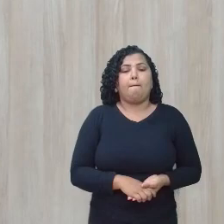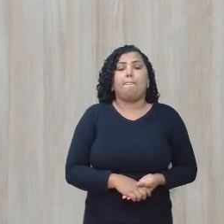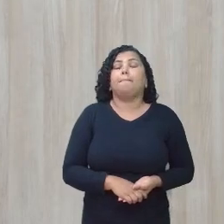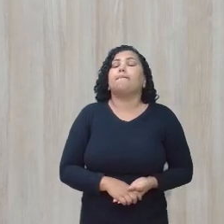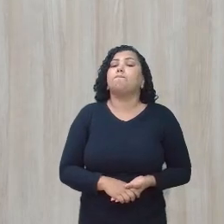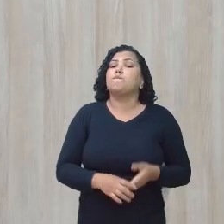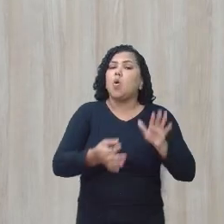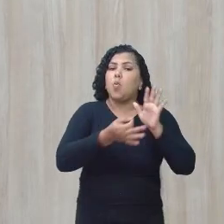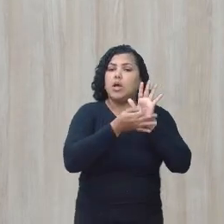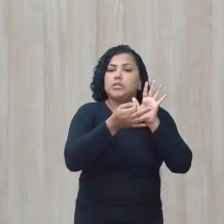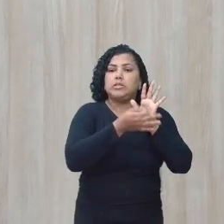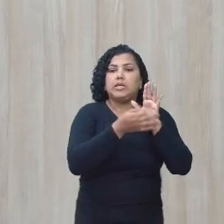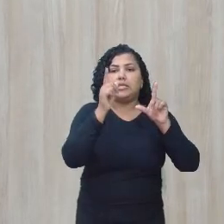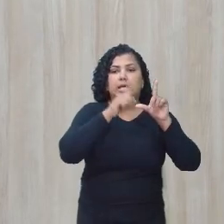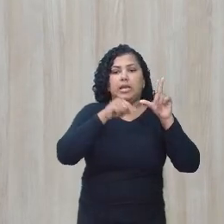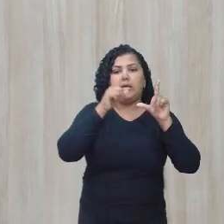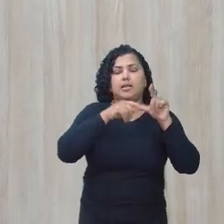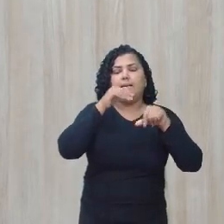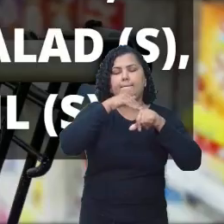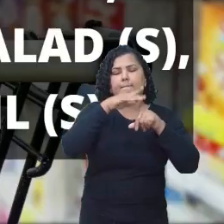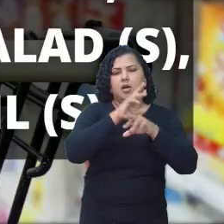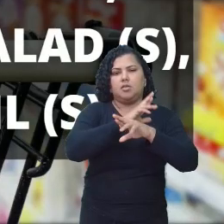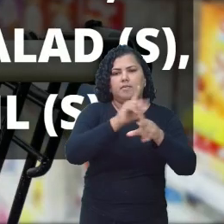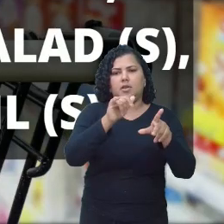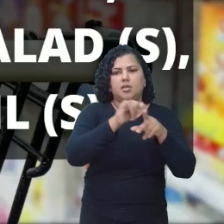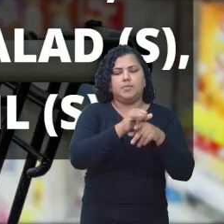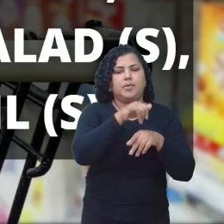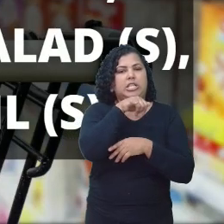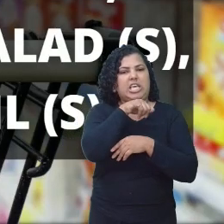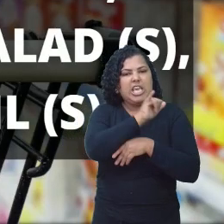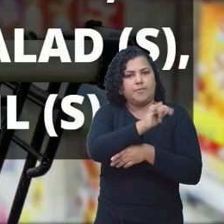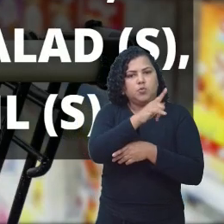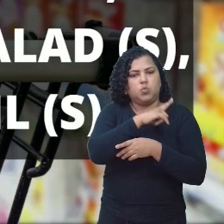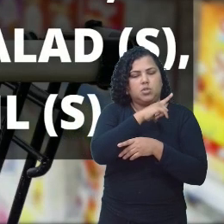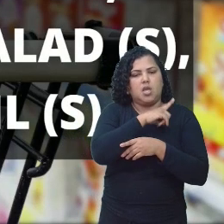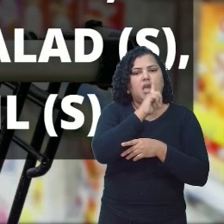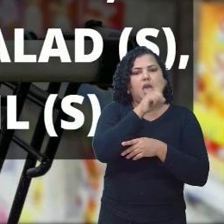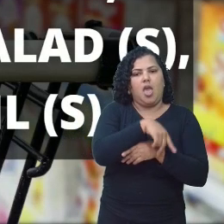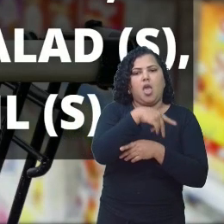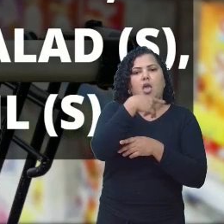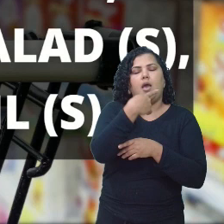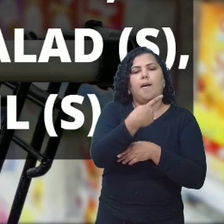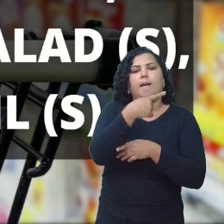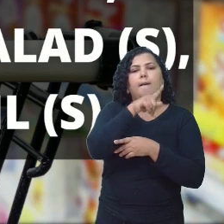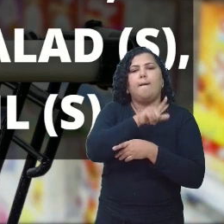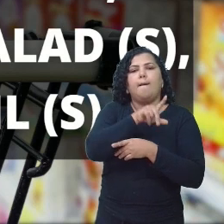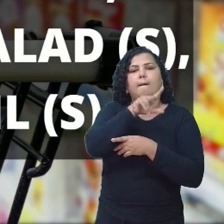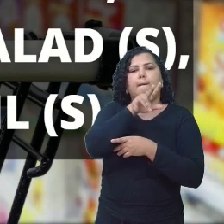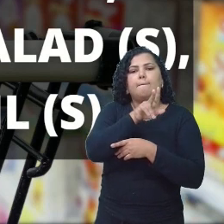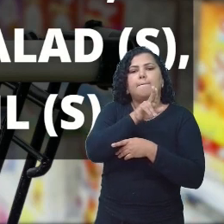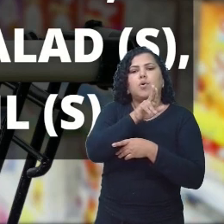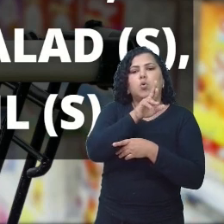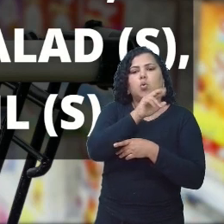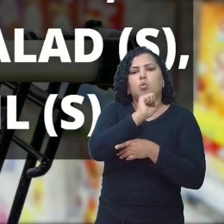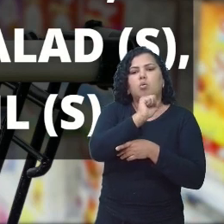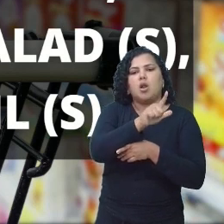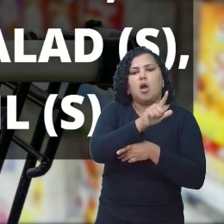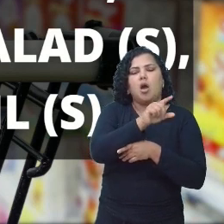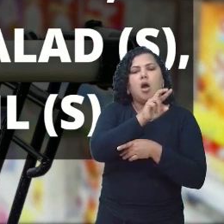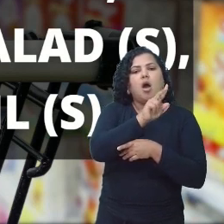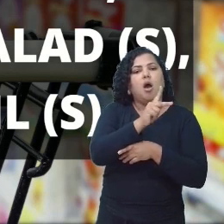da letra mais diferente. O que tem S vai ter o Y. Então, quantos ou quantas, em inglês vai